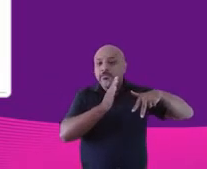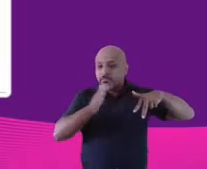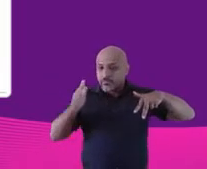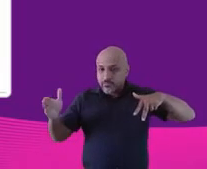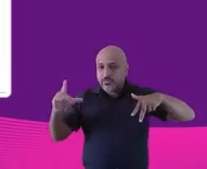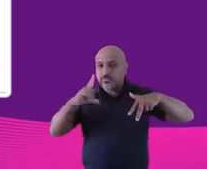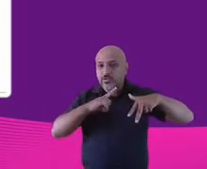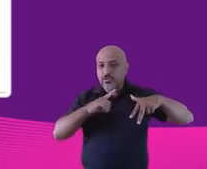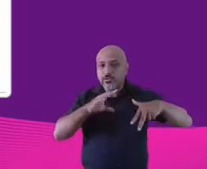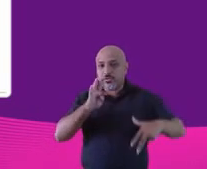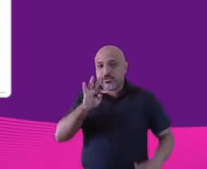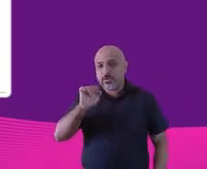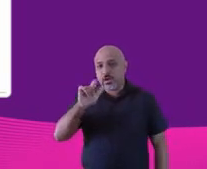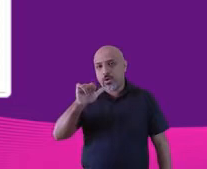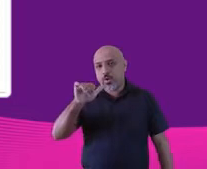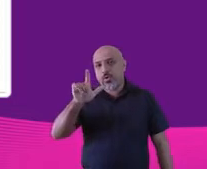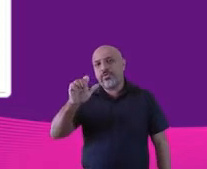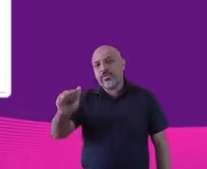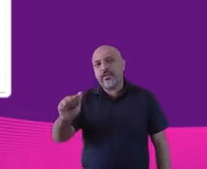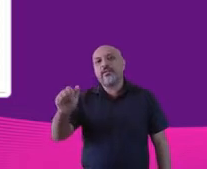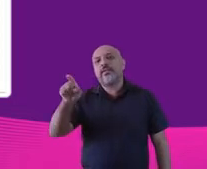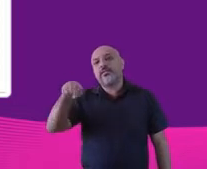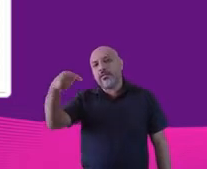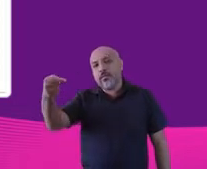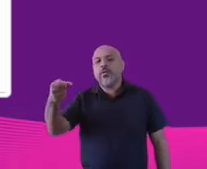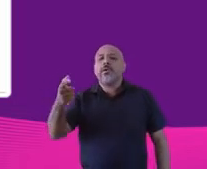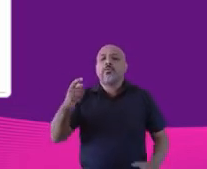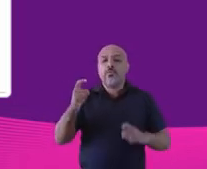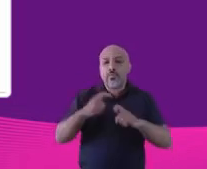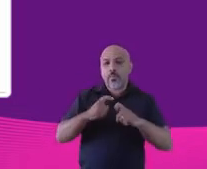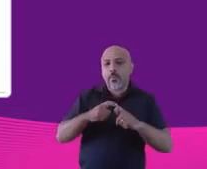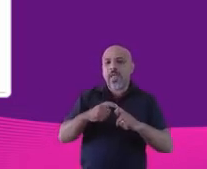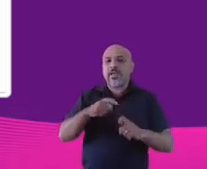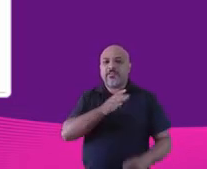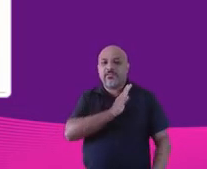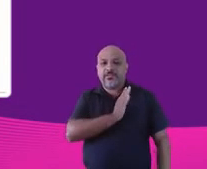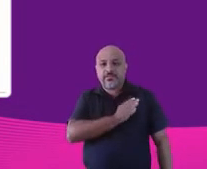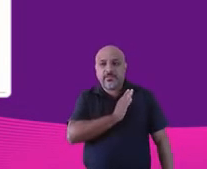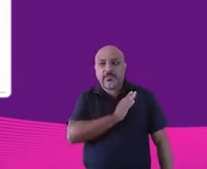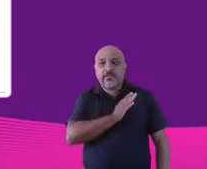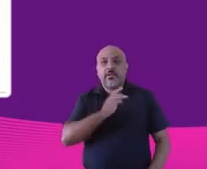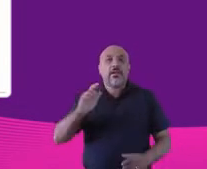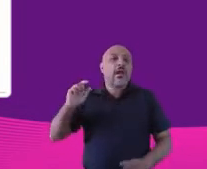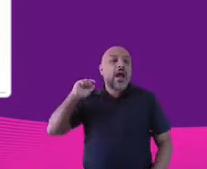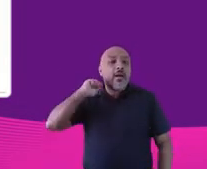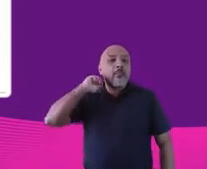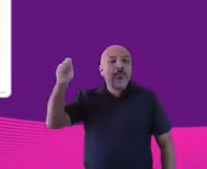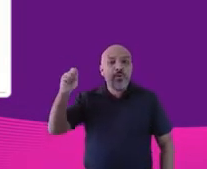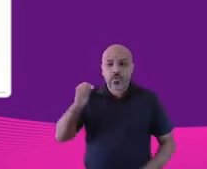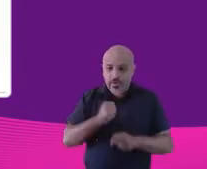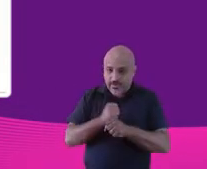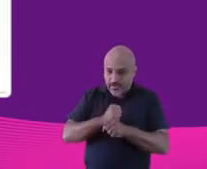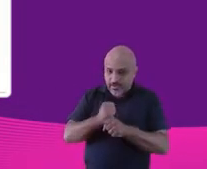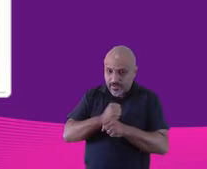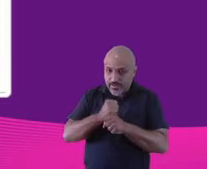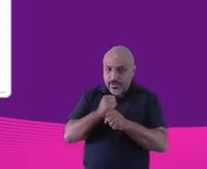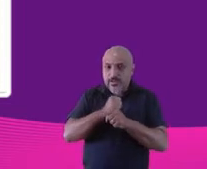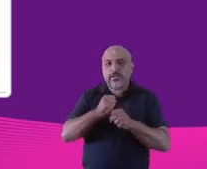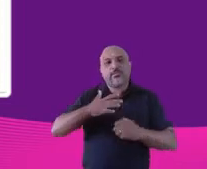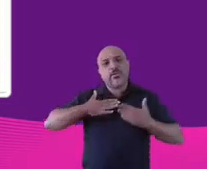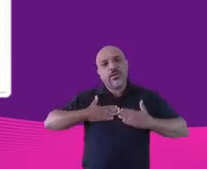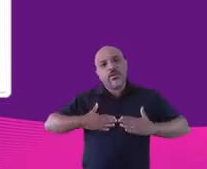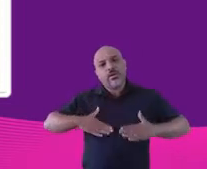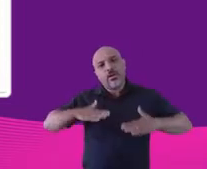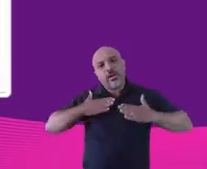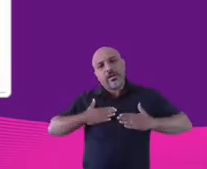e ele quis, passado pelo cardiologista dele, e em abril desse ano ele começou a apresentar um novo quadro de cansaço, que era